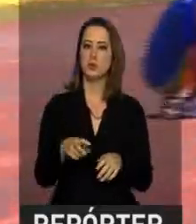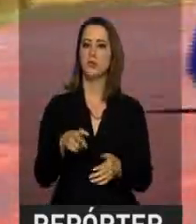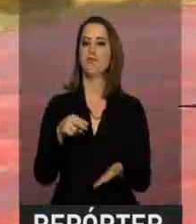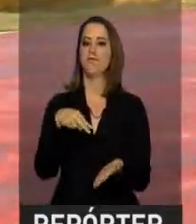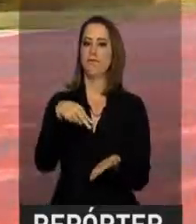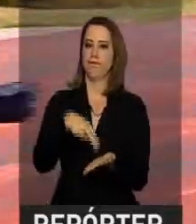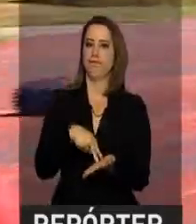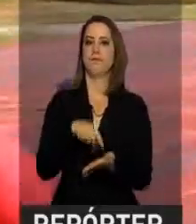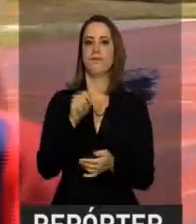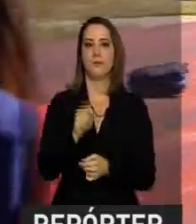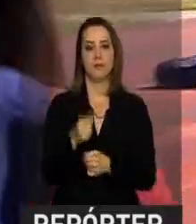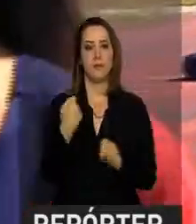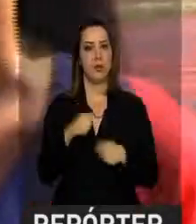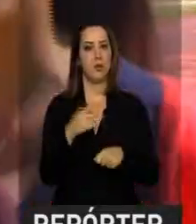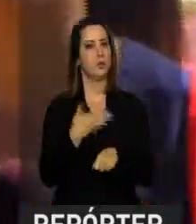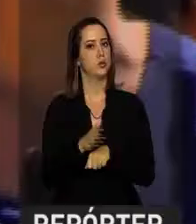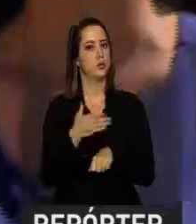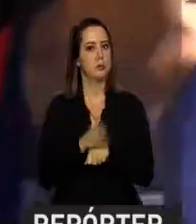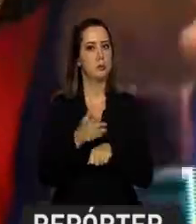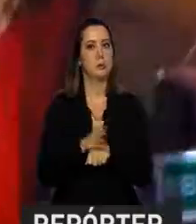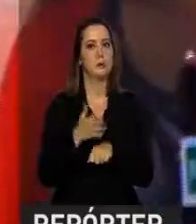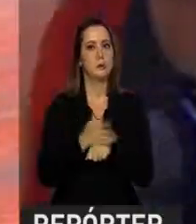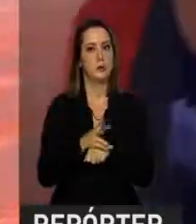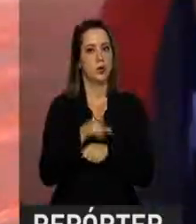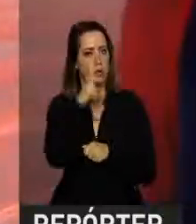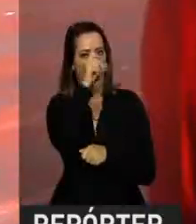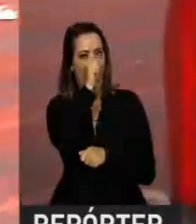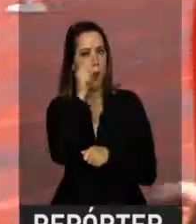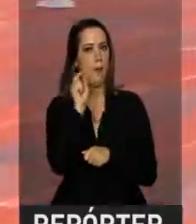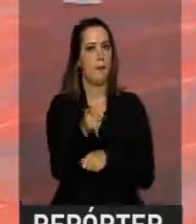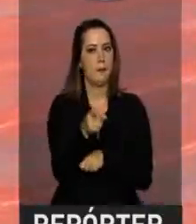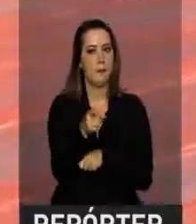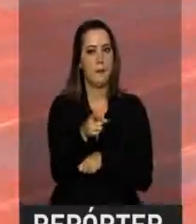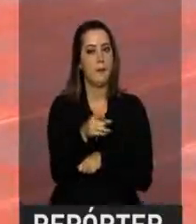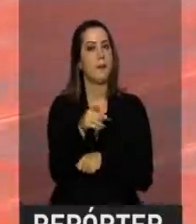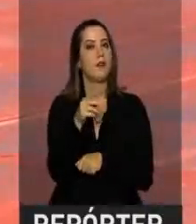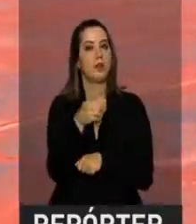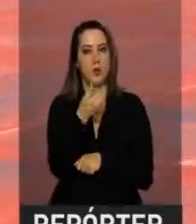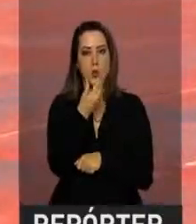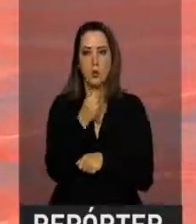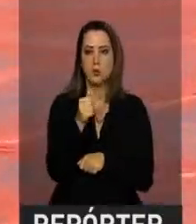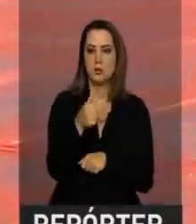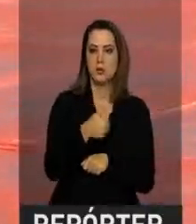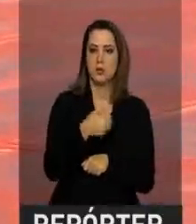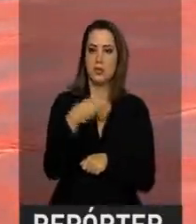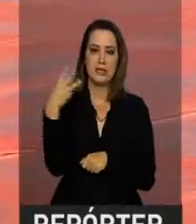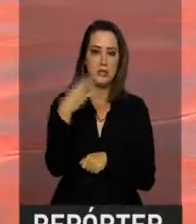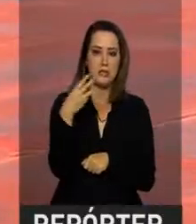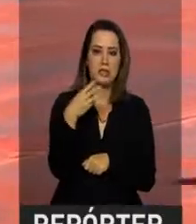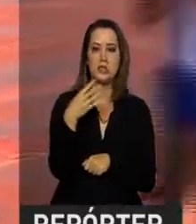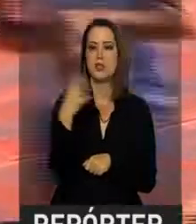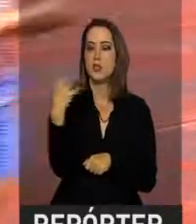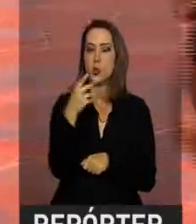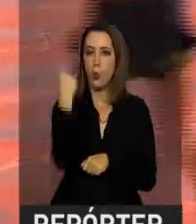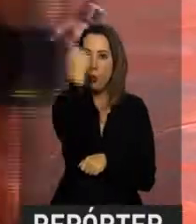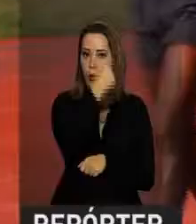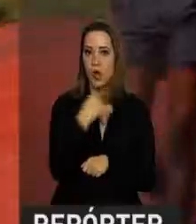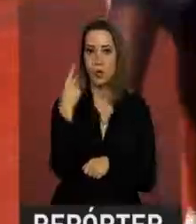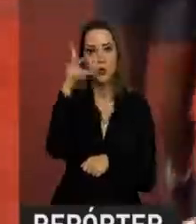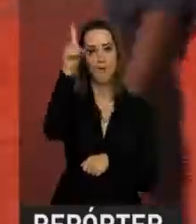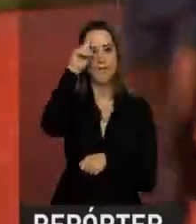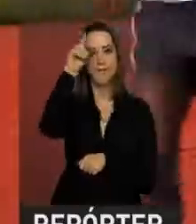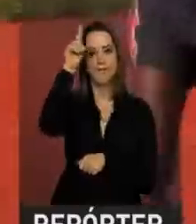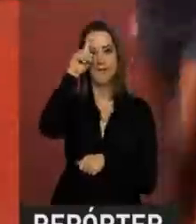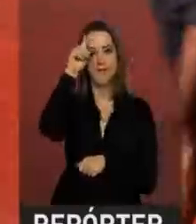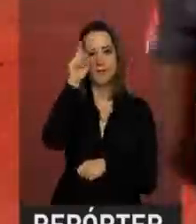isso no dos atletas é intenso caio por exemplo treina de três a quatro horas todos os dias